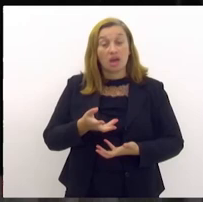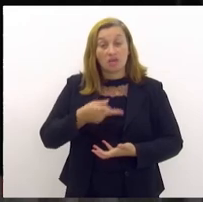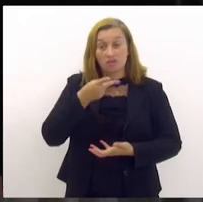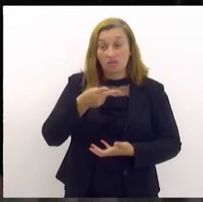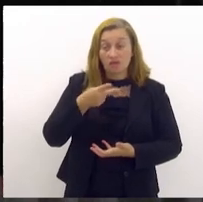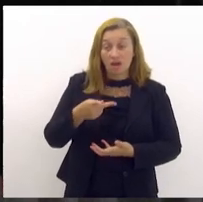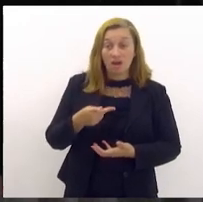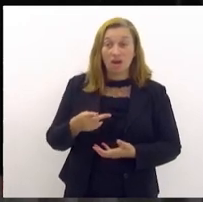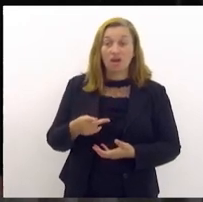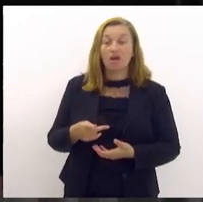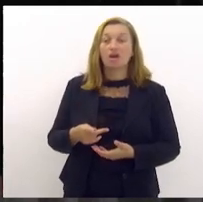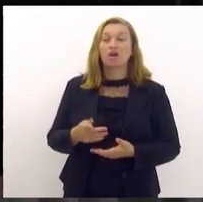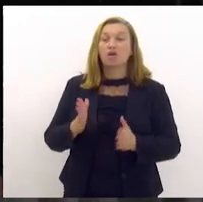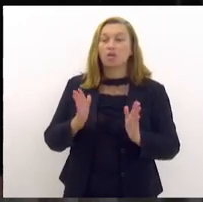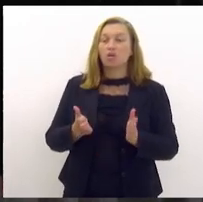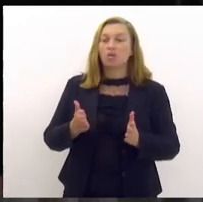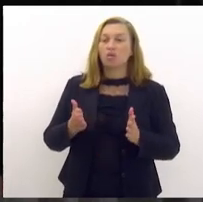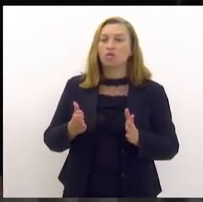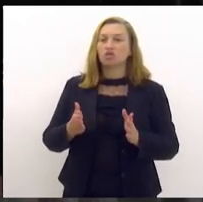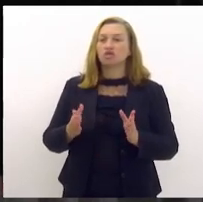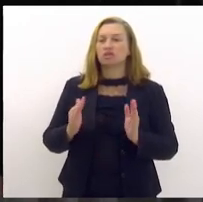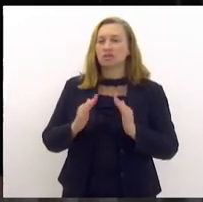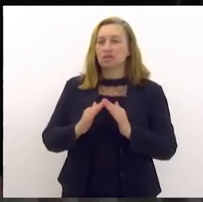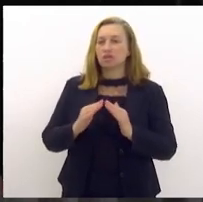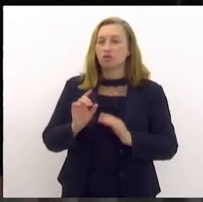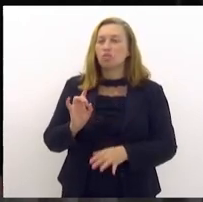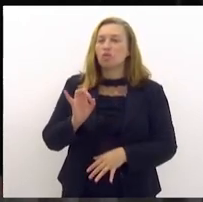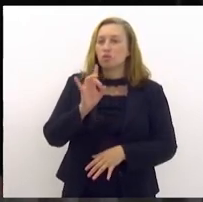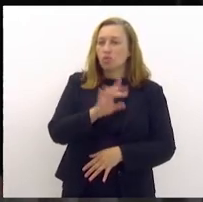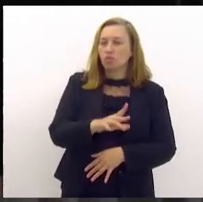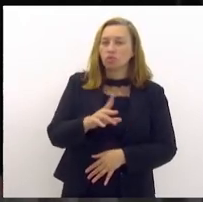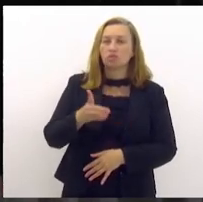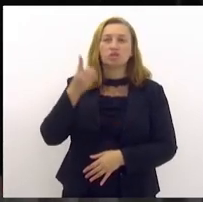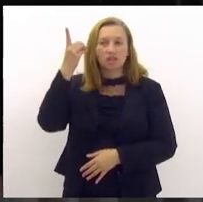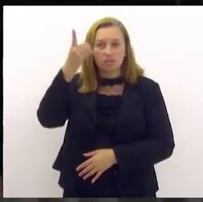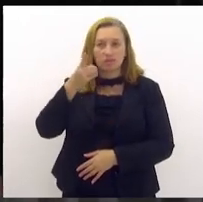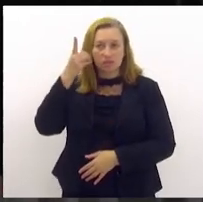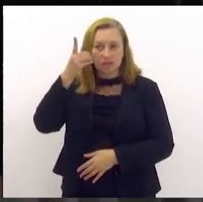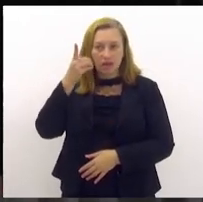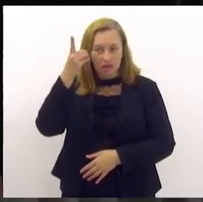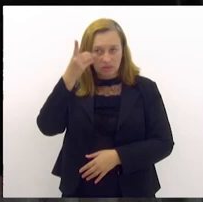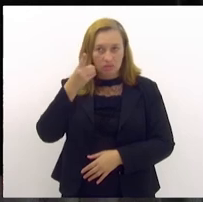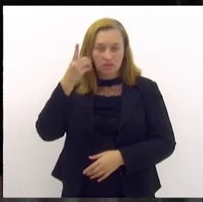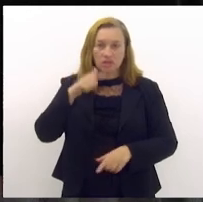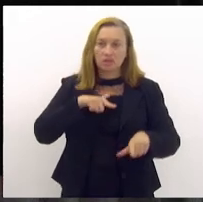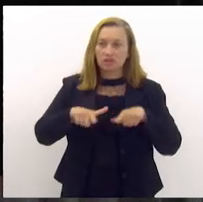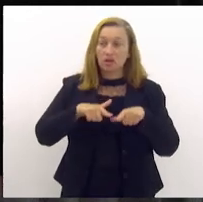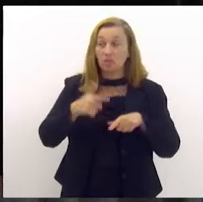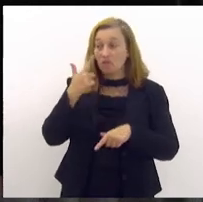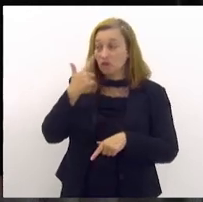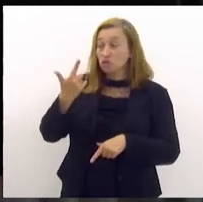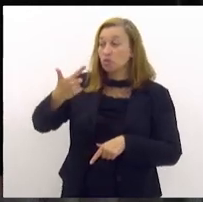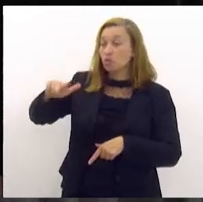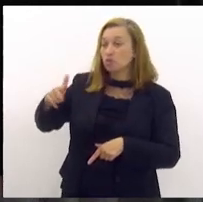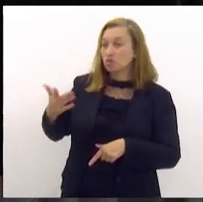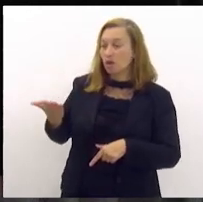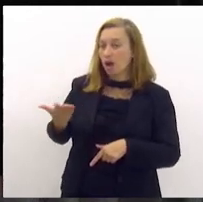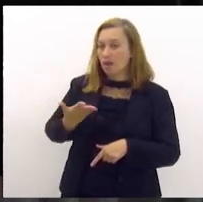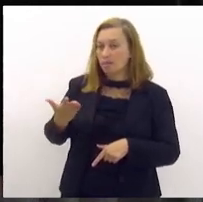desta casa hoje aqui, como o único parlamentar em exercício, o único deputado em exercício, visto que um outro colega está de